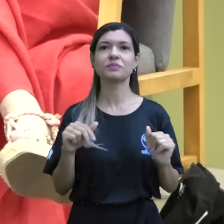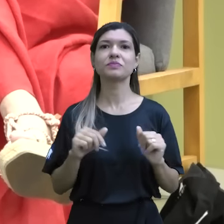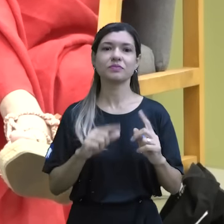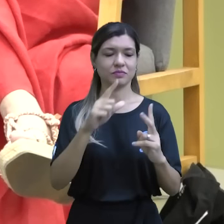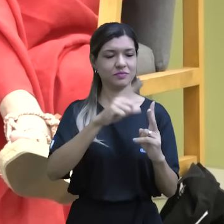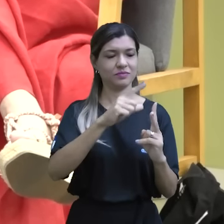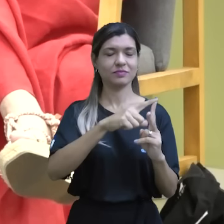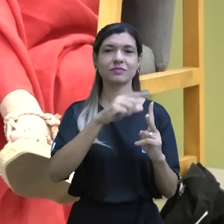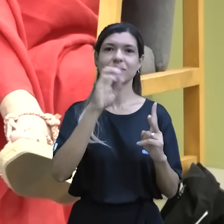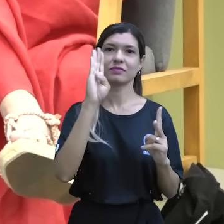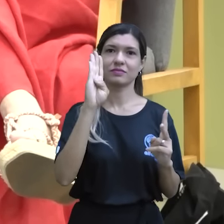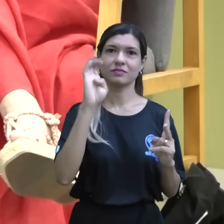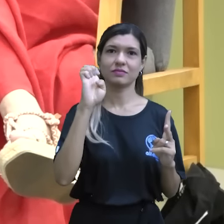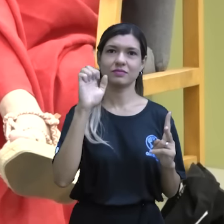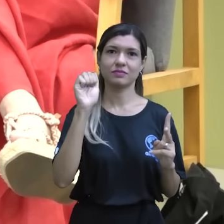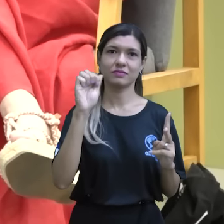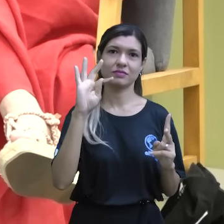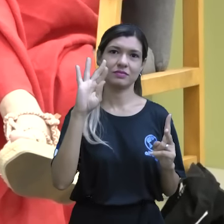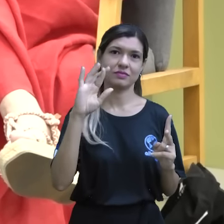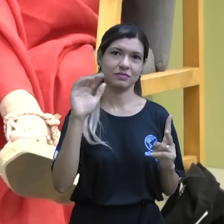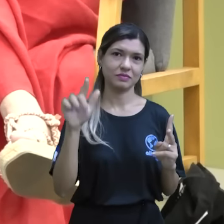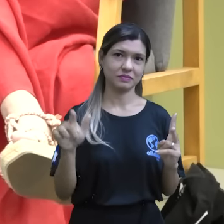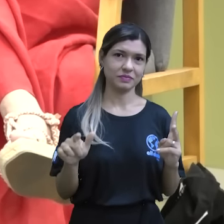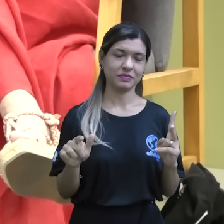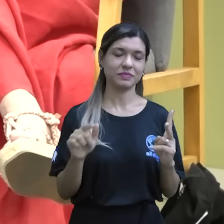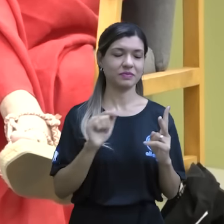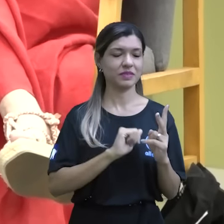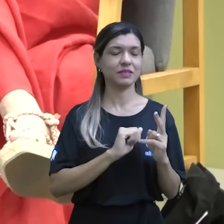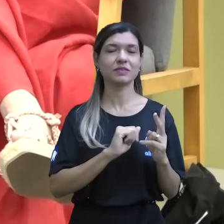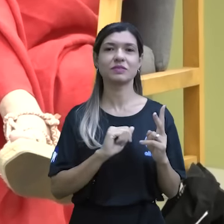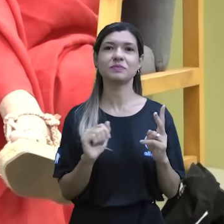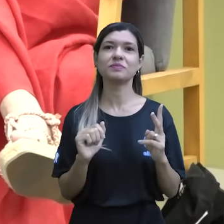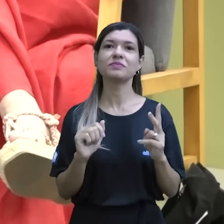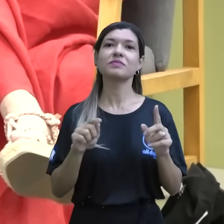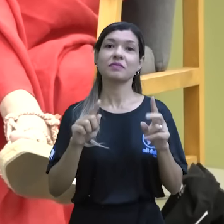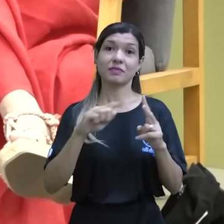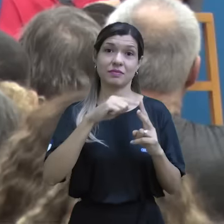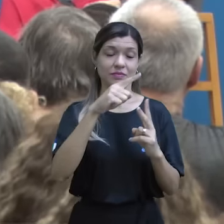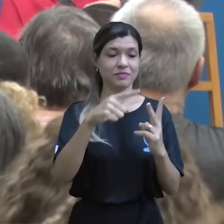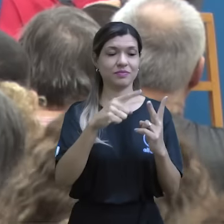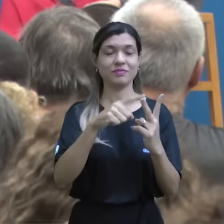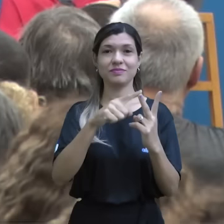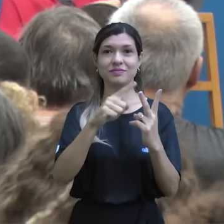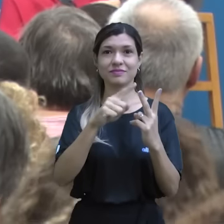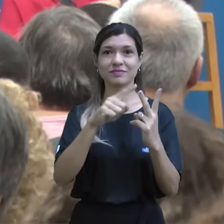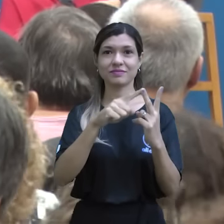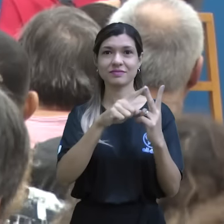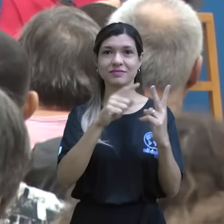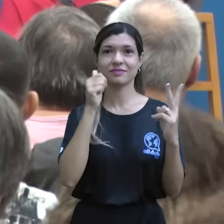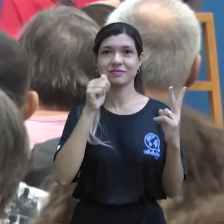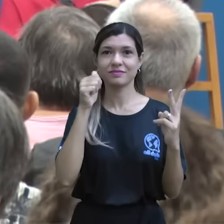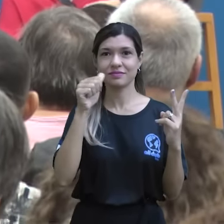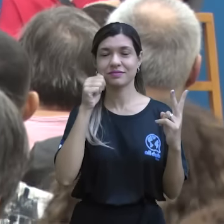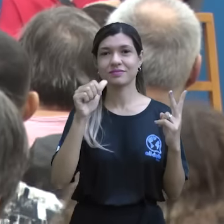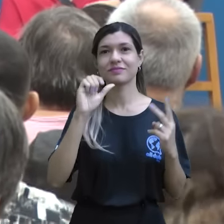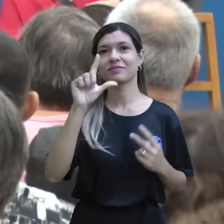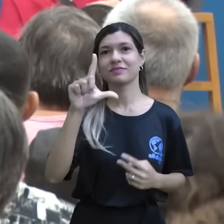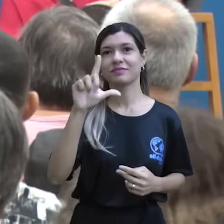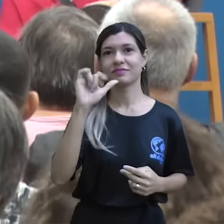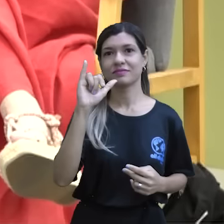vamos à Lilia. Tá? A Lilia Schwartz é historiadora, antropóloga, professora titular do Departamento